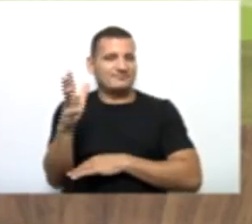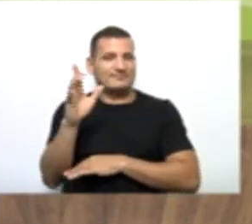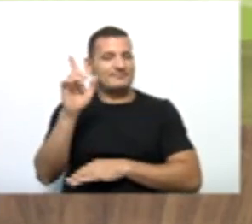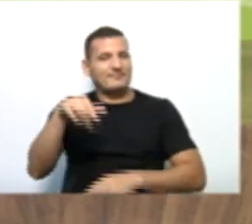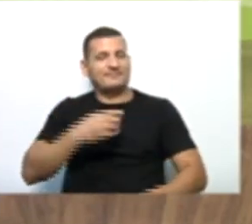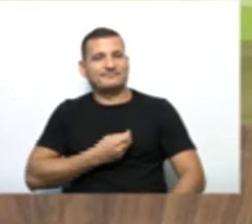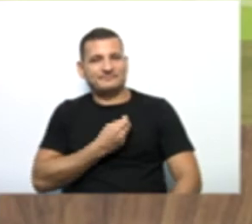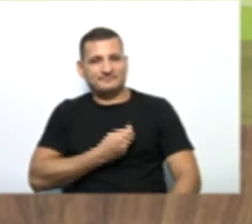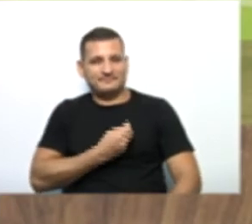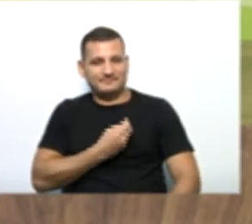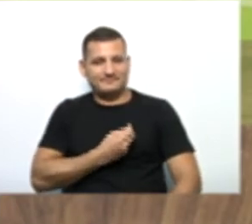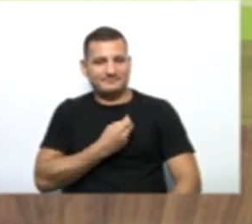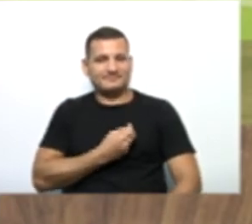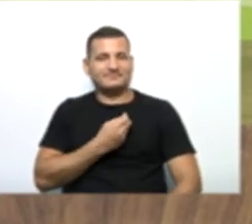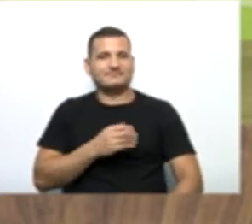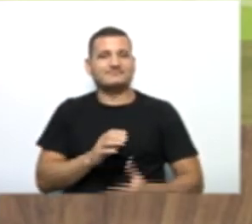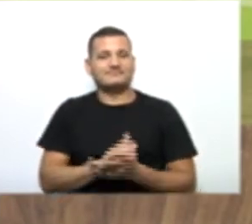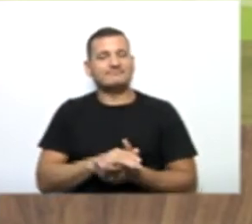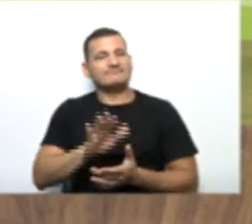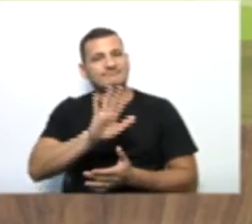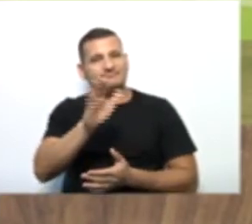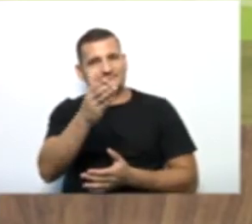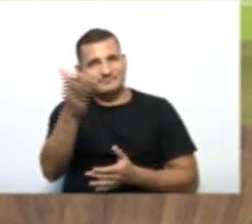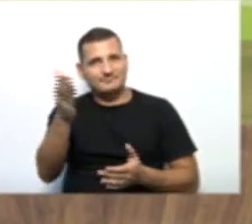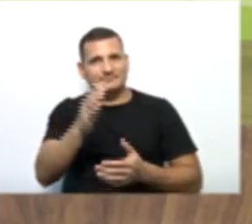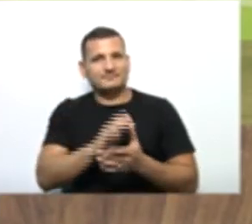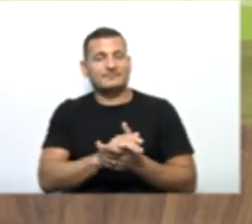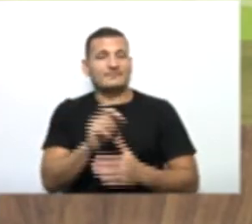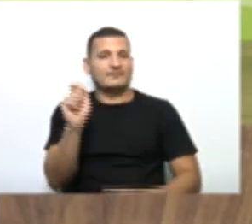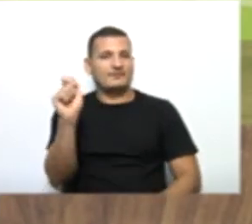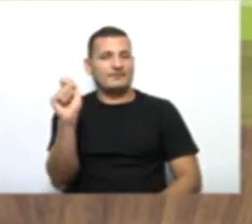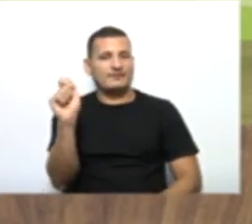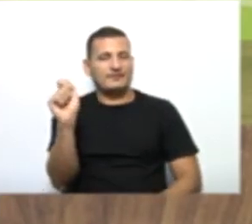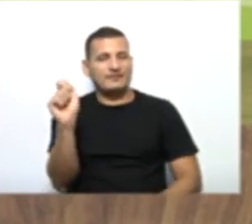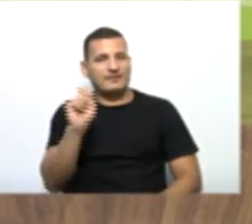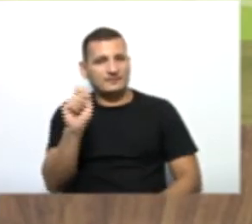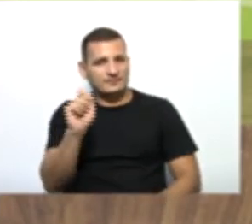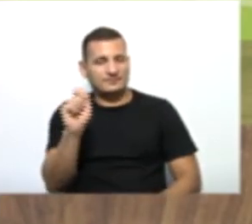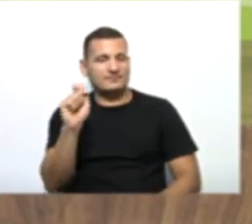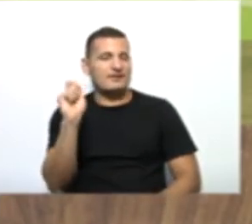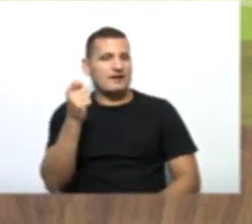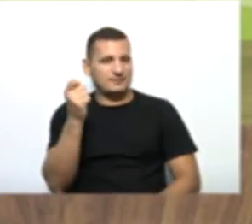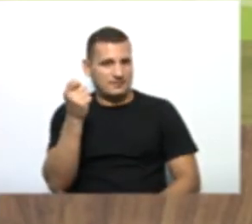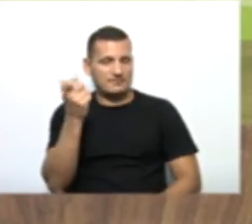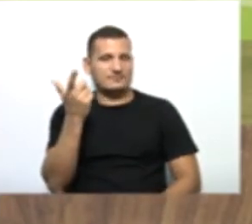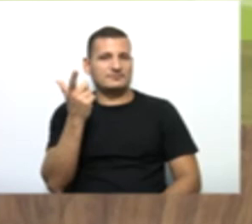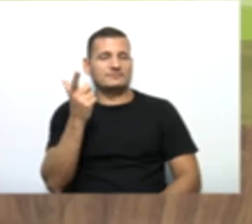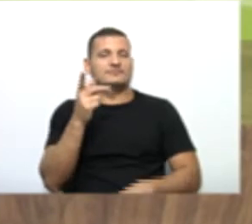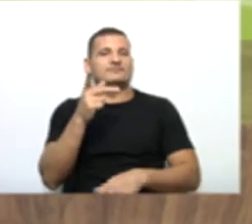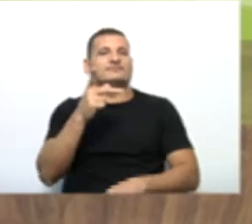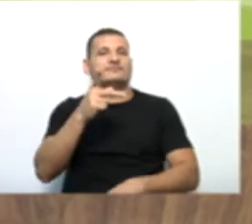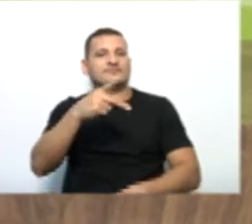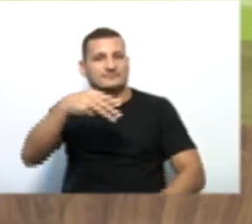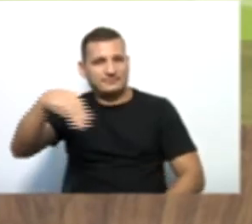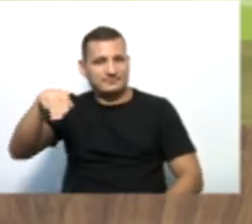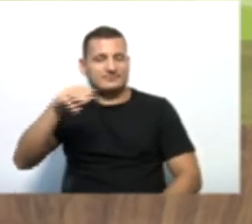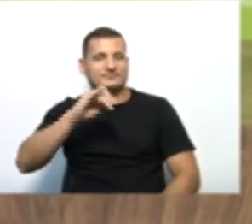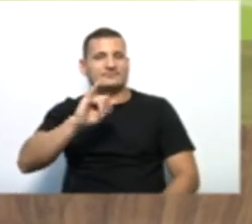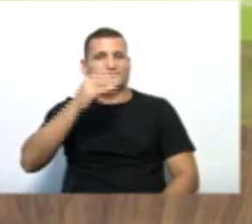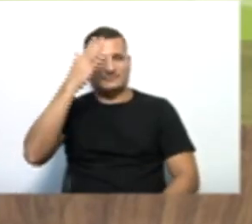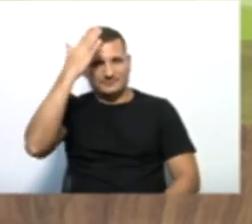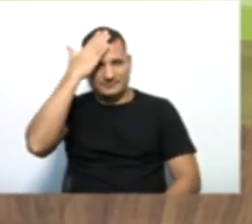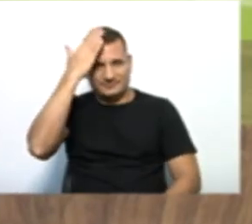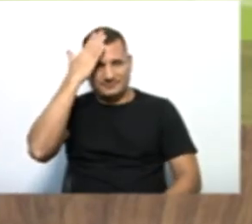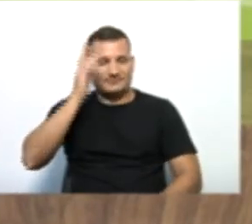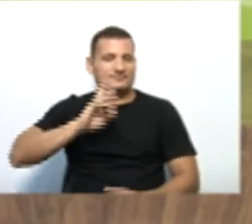é vida, né? Um grande alô para vocês, o pessoal de Ariquemes, o pessoal de Vilhena, Presidente Médici, né? G-Paraná, tantos